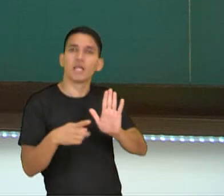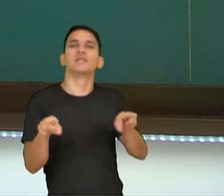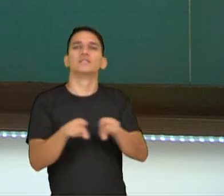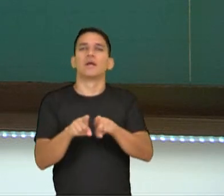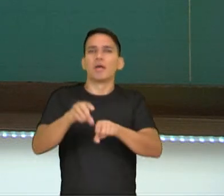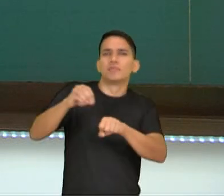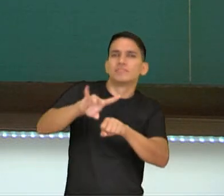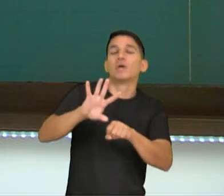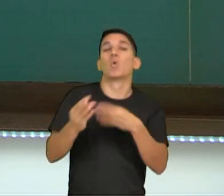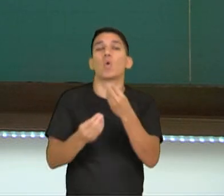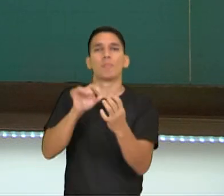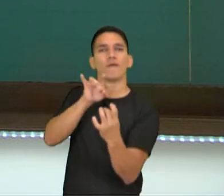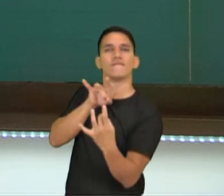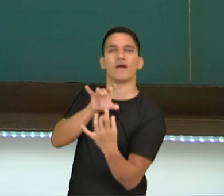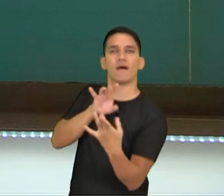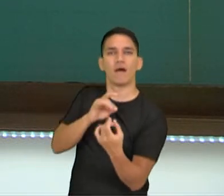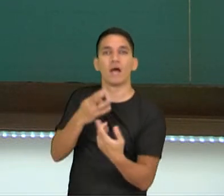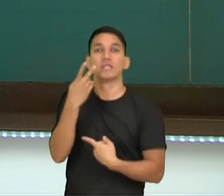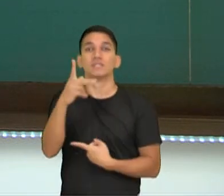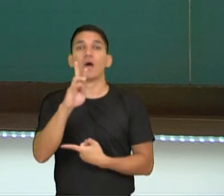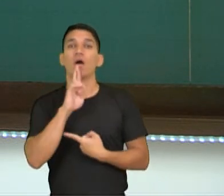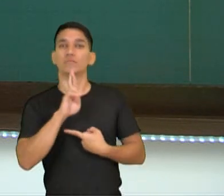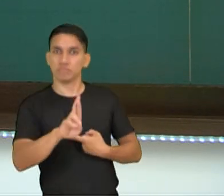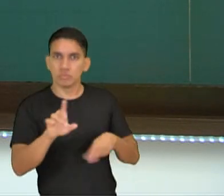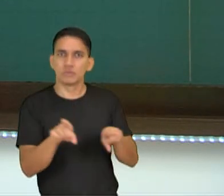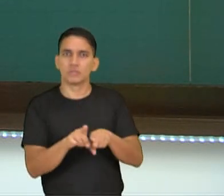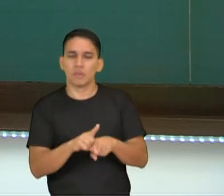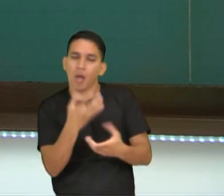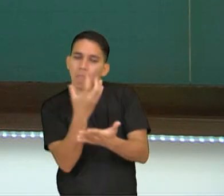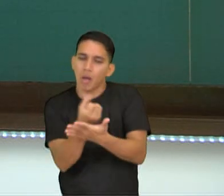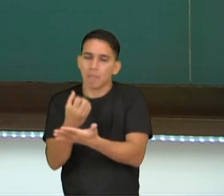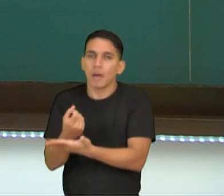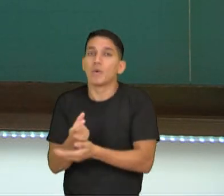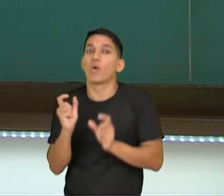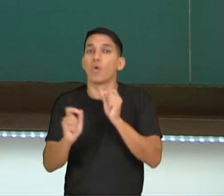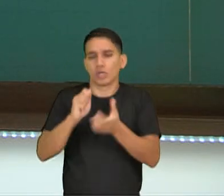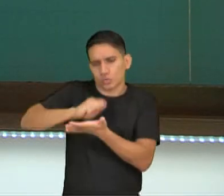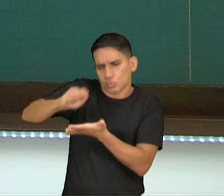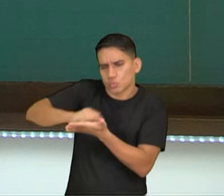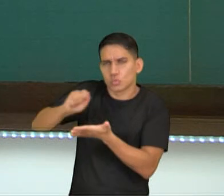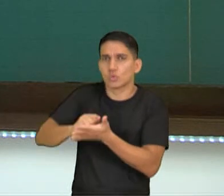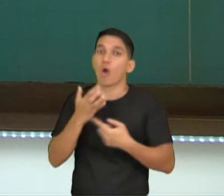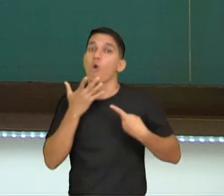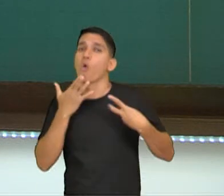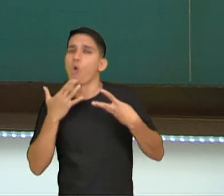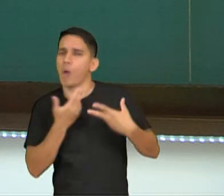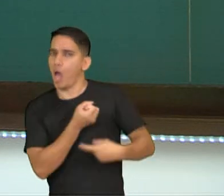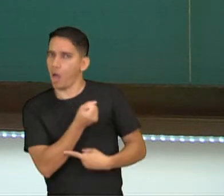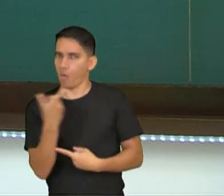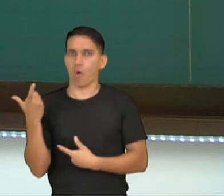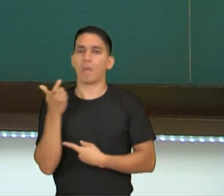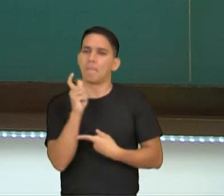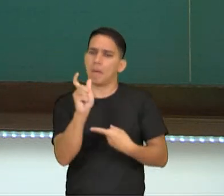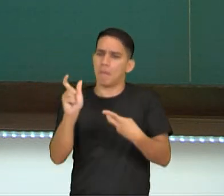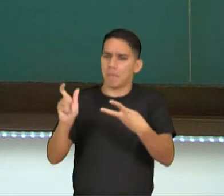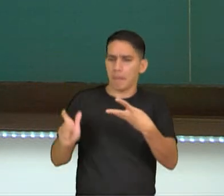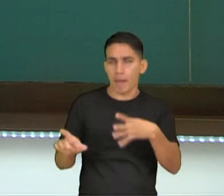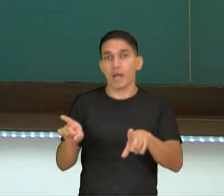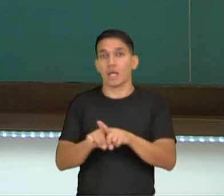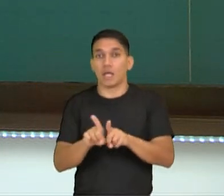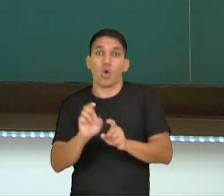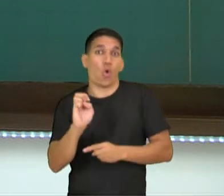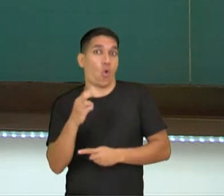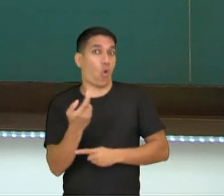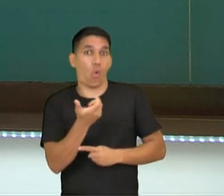das respostas de vocês, ele grafa coloridos em algumas palavras ou em